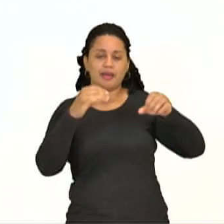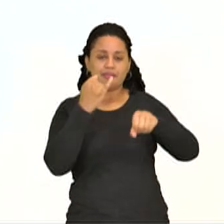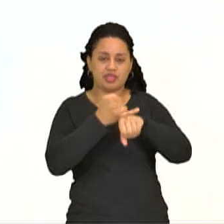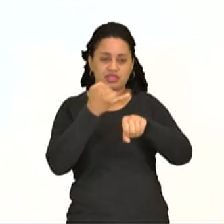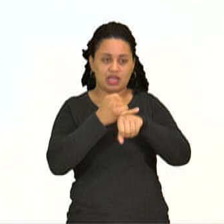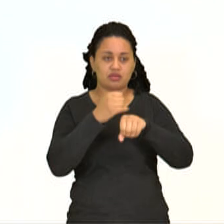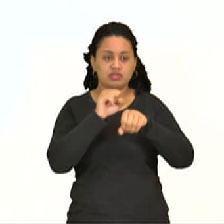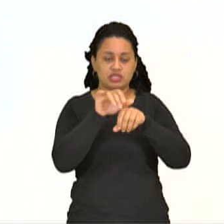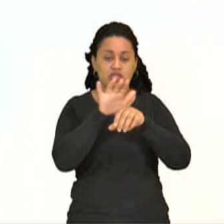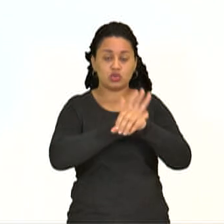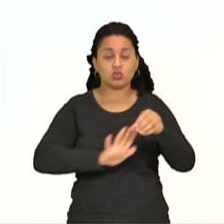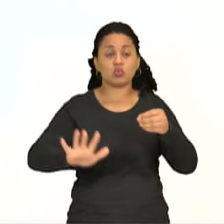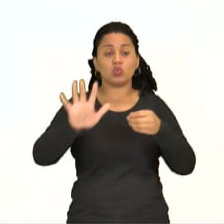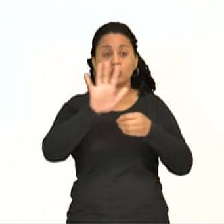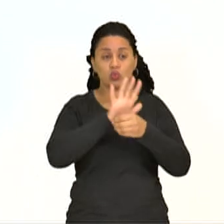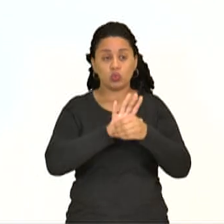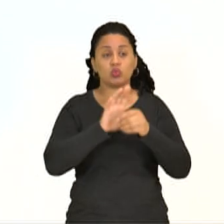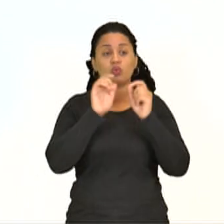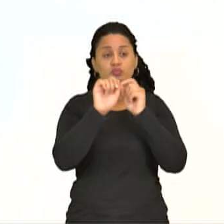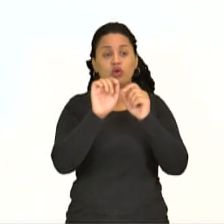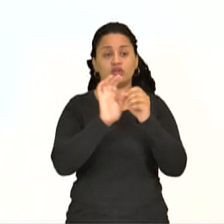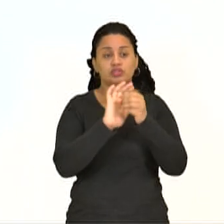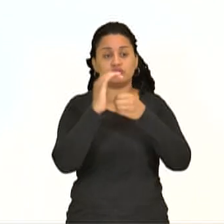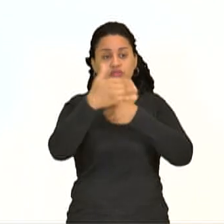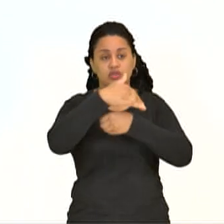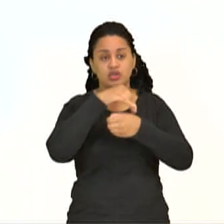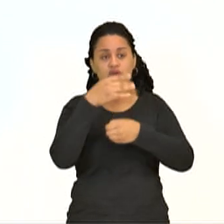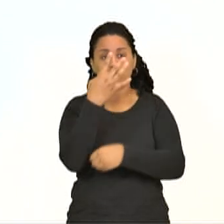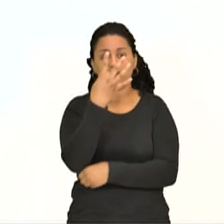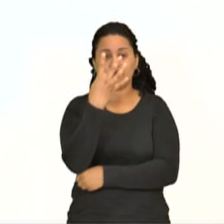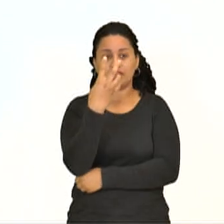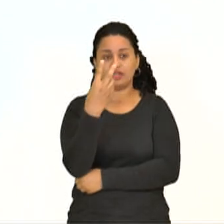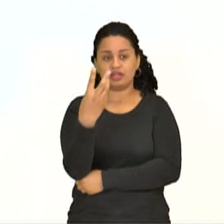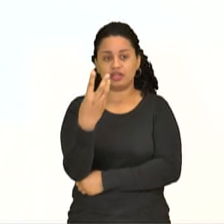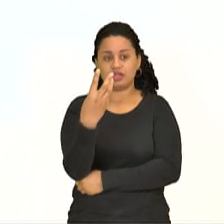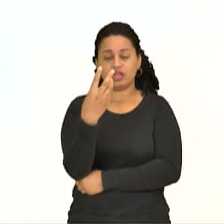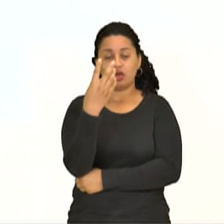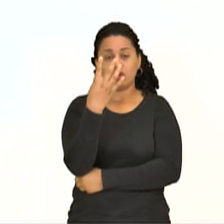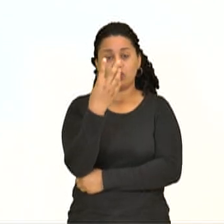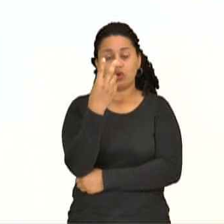superfície total pode ser coberta com